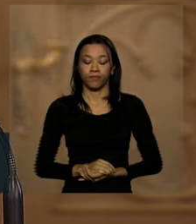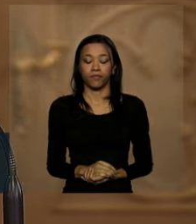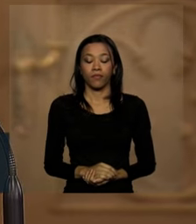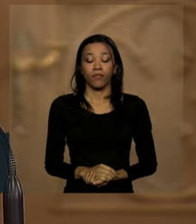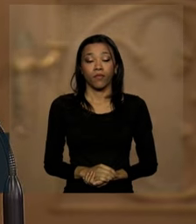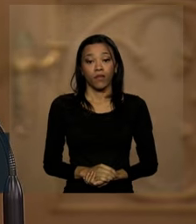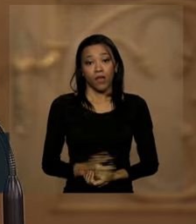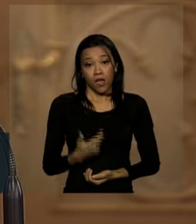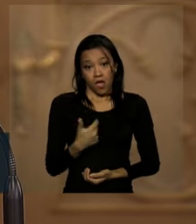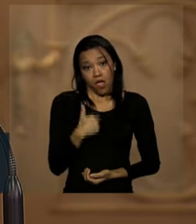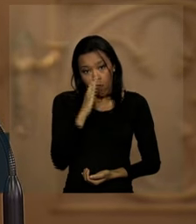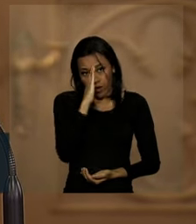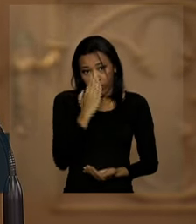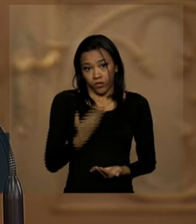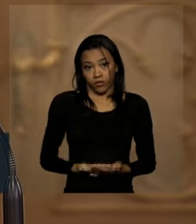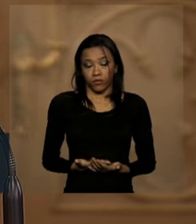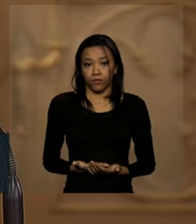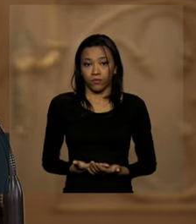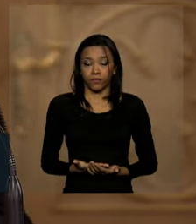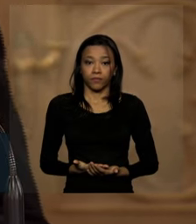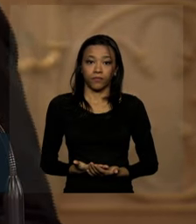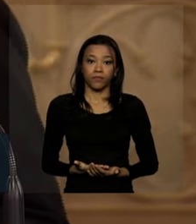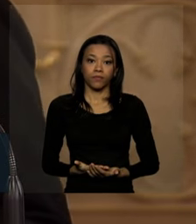acredito... Translation, perhaps?